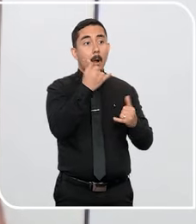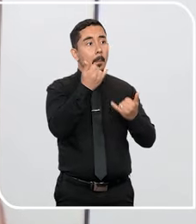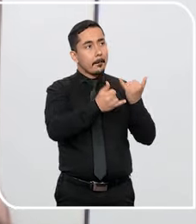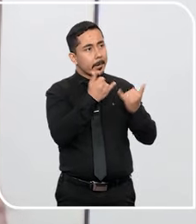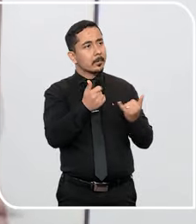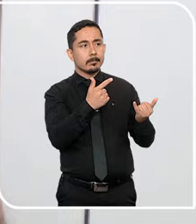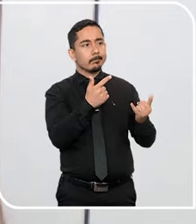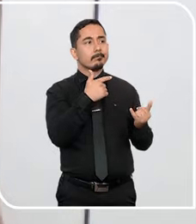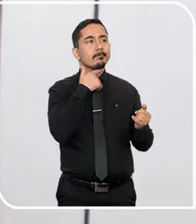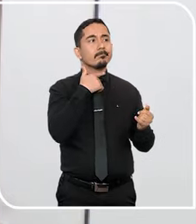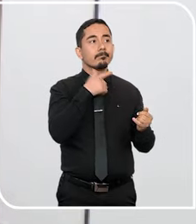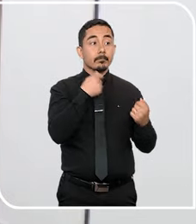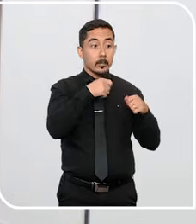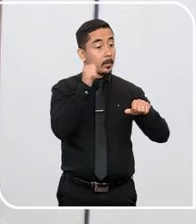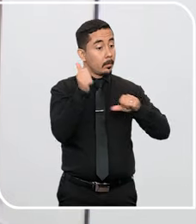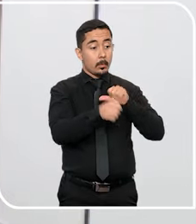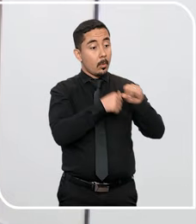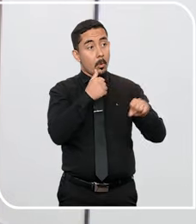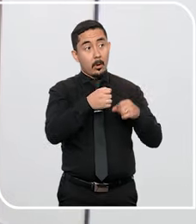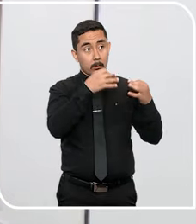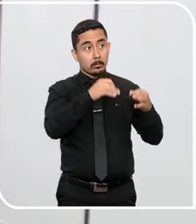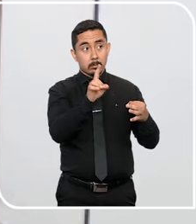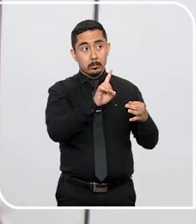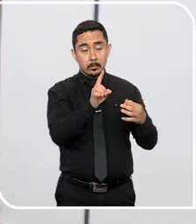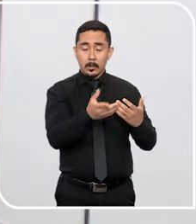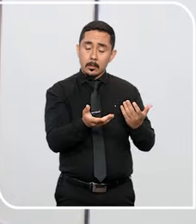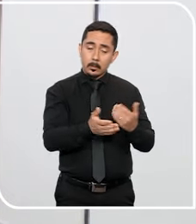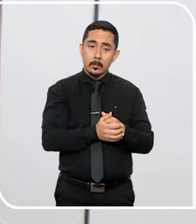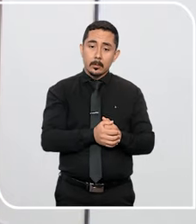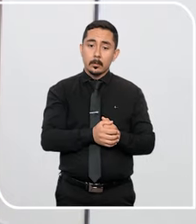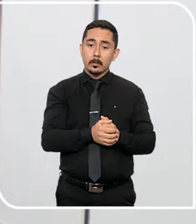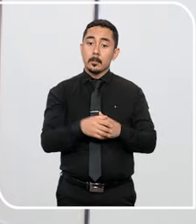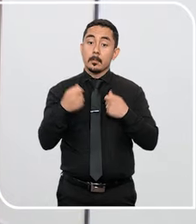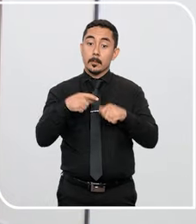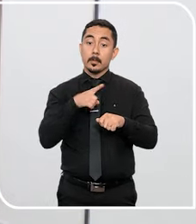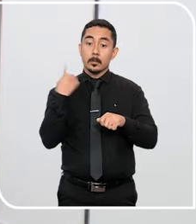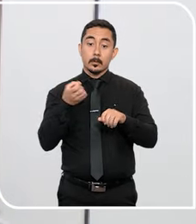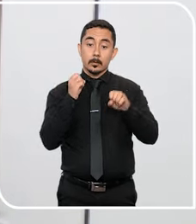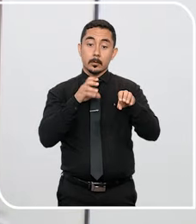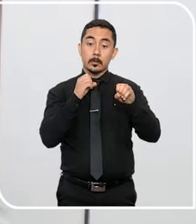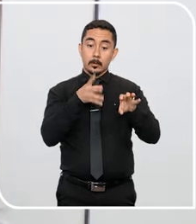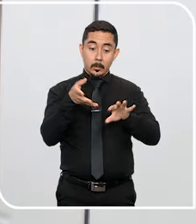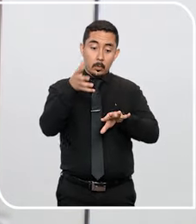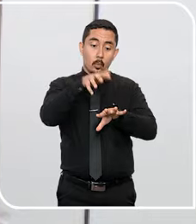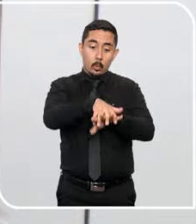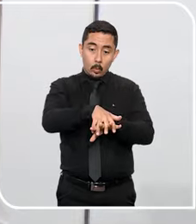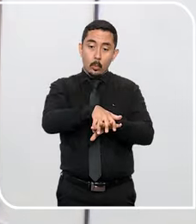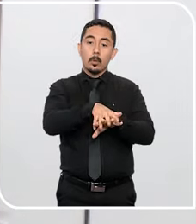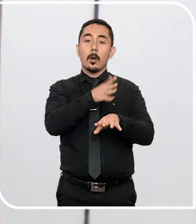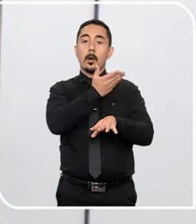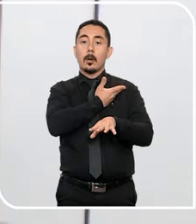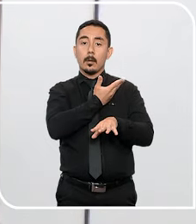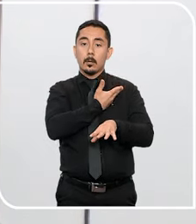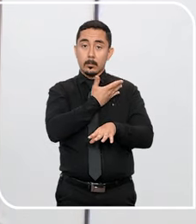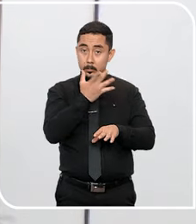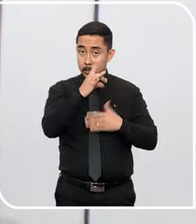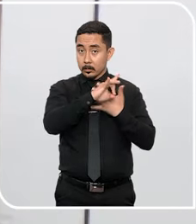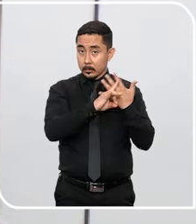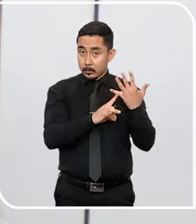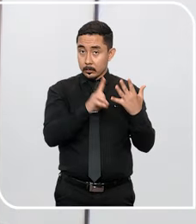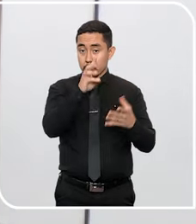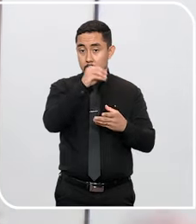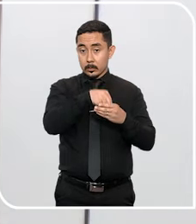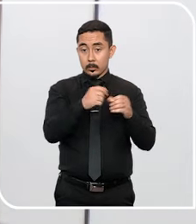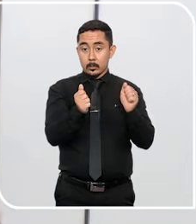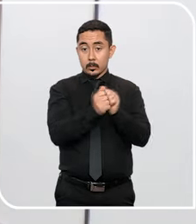brincadeira e ir lá e falar essa brincadeira não tá certa vamos mudar a brincadeira né a gente precisa ensinar eles a incluirem a os